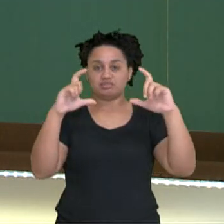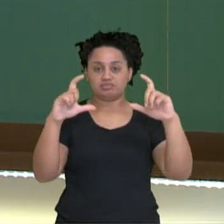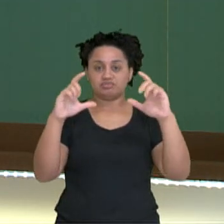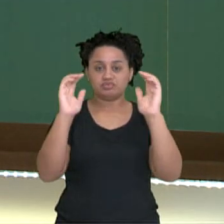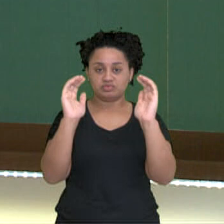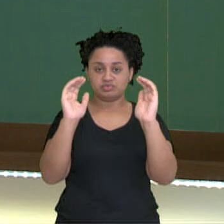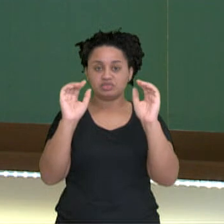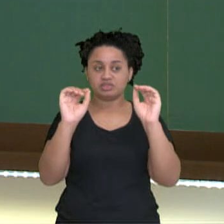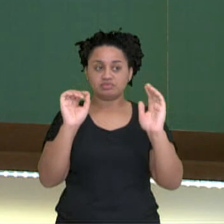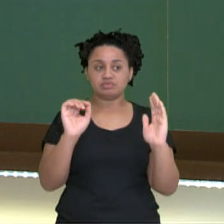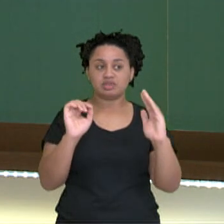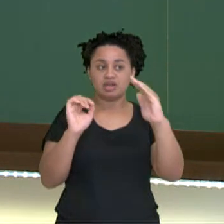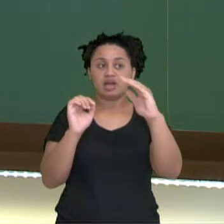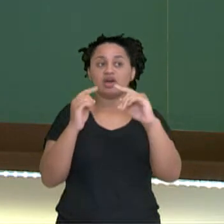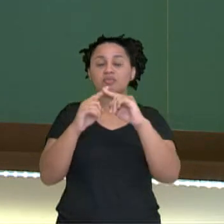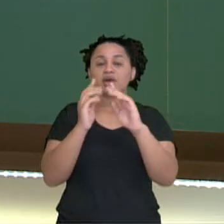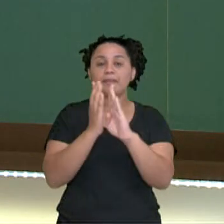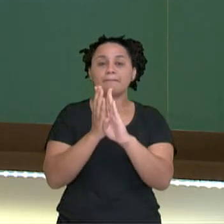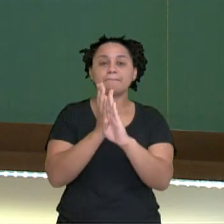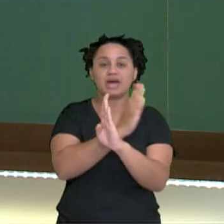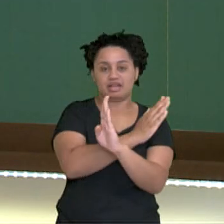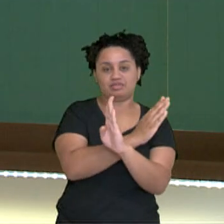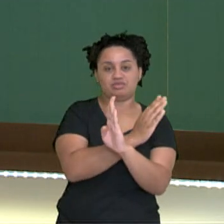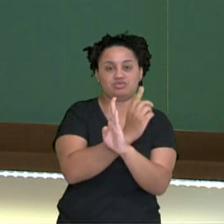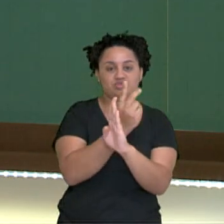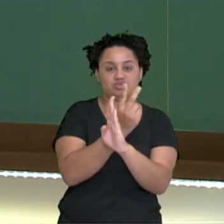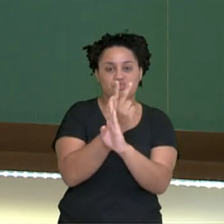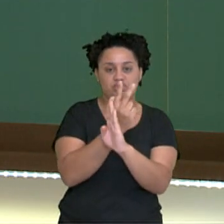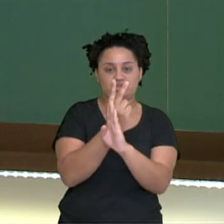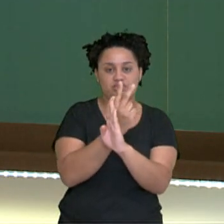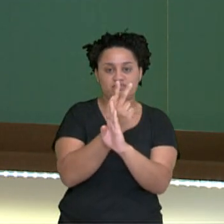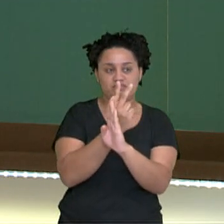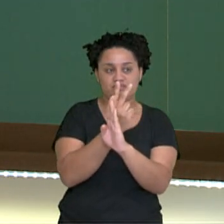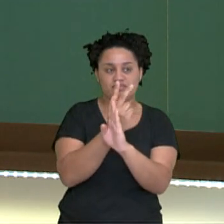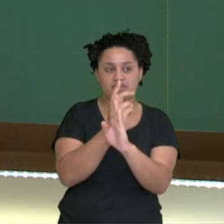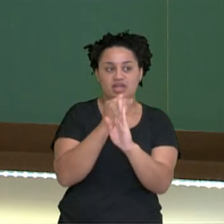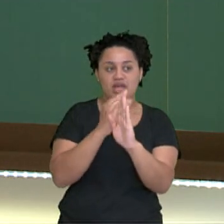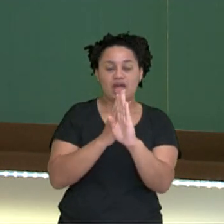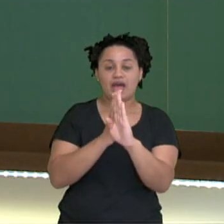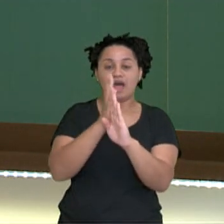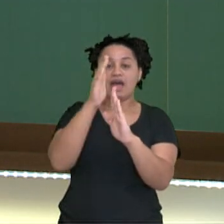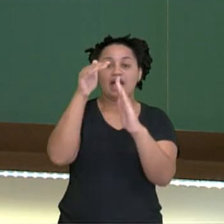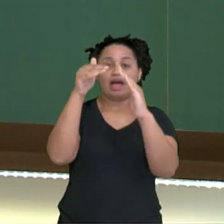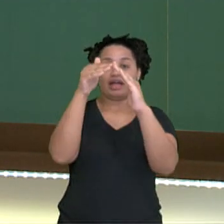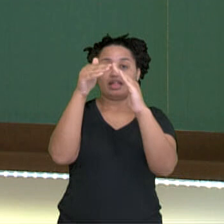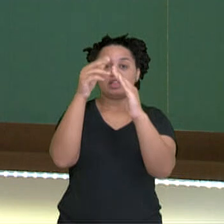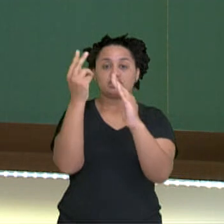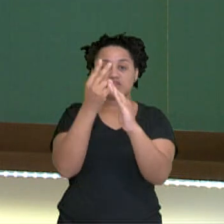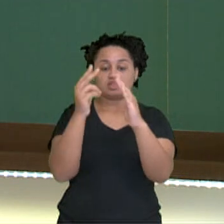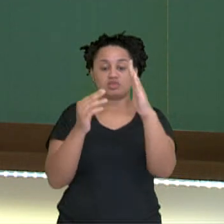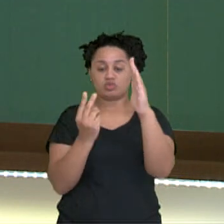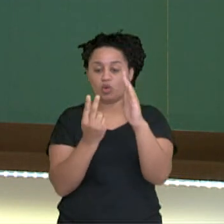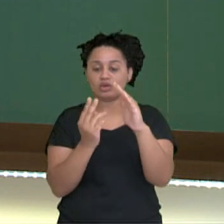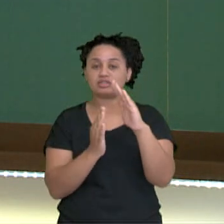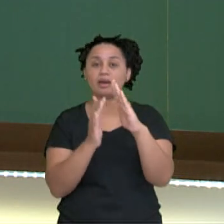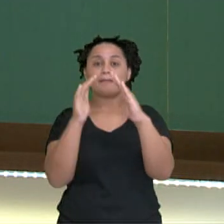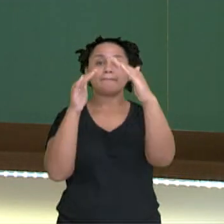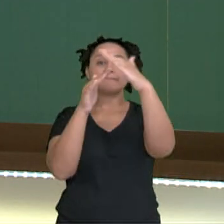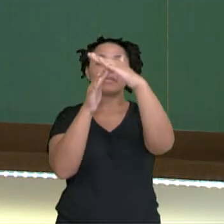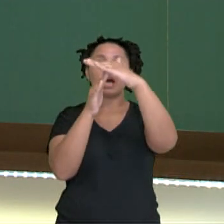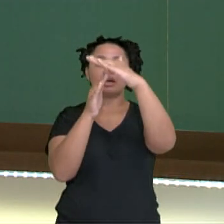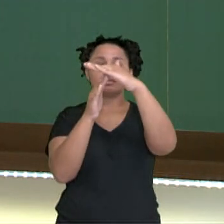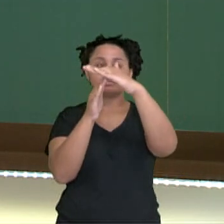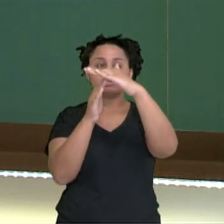crescente para valores menores que 2. Quando chega no 2 é aquele limite máximo da imagem